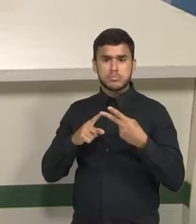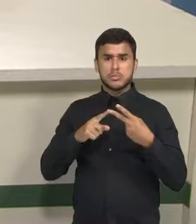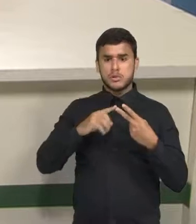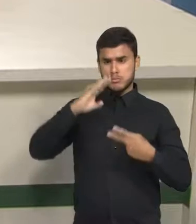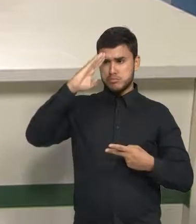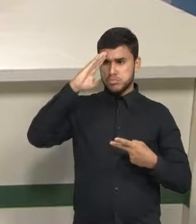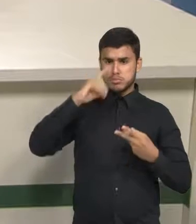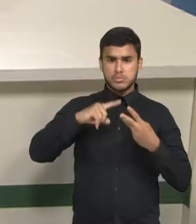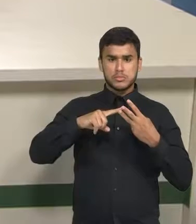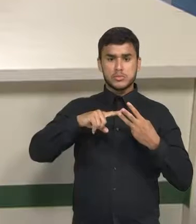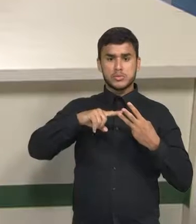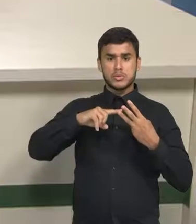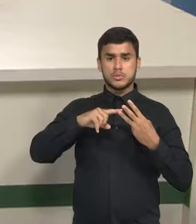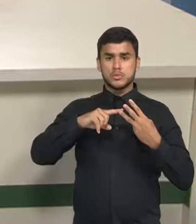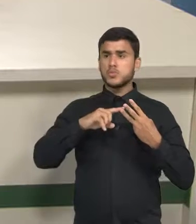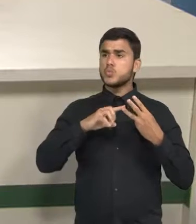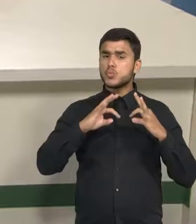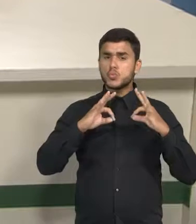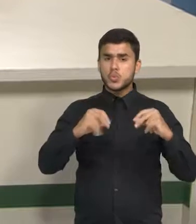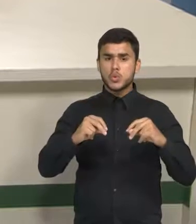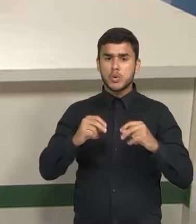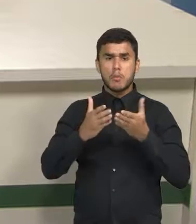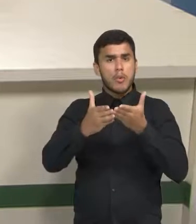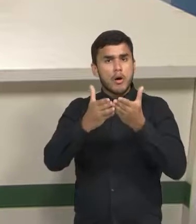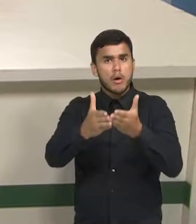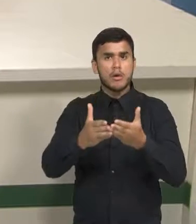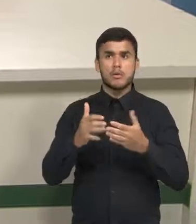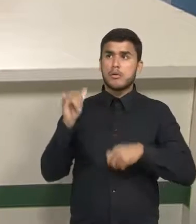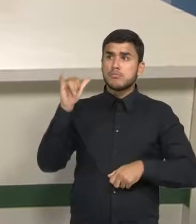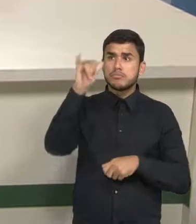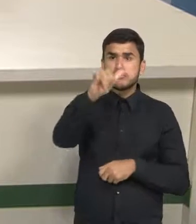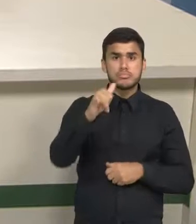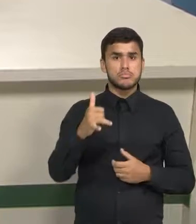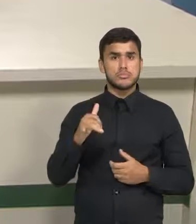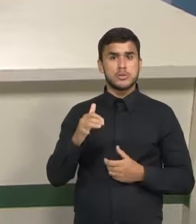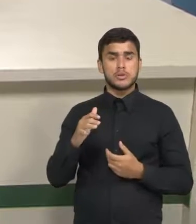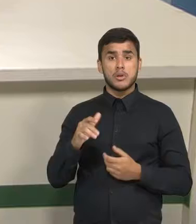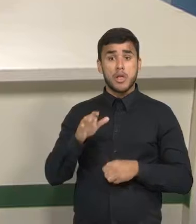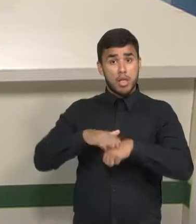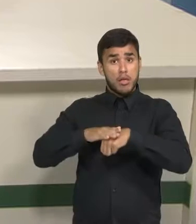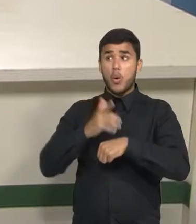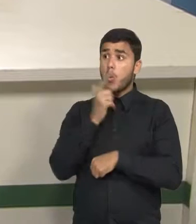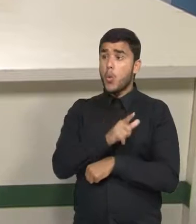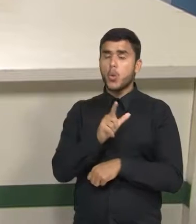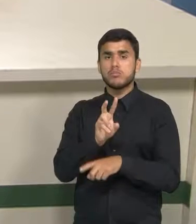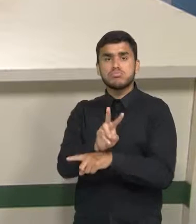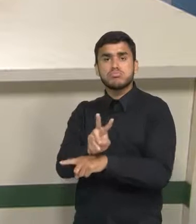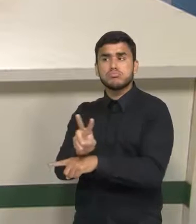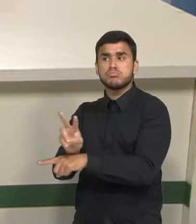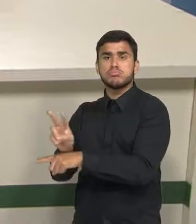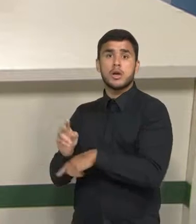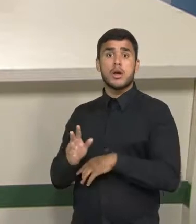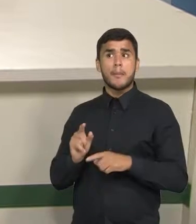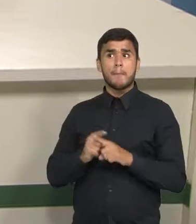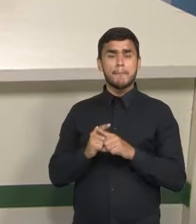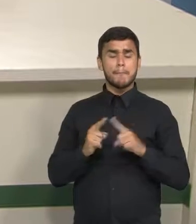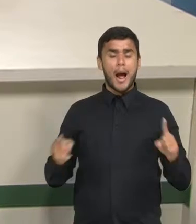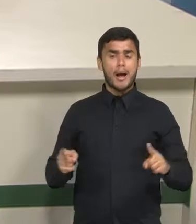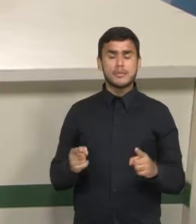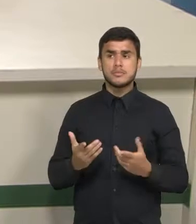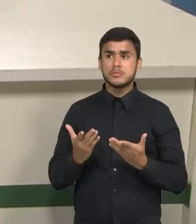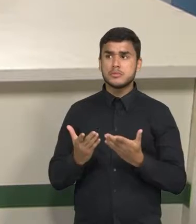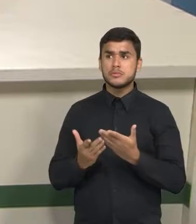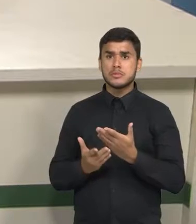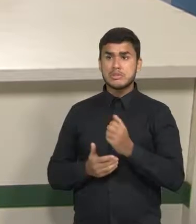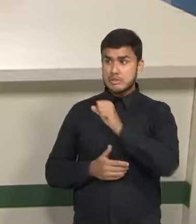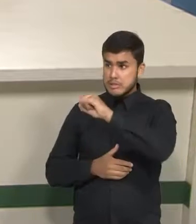Então fica muito mais fácil, né? Fica muito mais fácil. Isso eu concordo com você. Mas do outro lado, você nota o quê? Que o Jungmann deixa